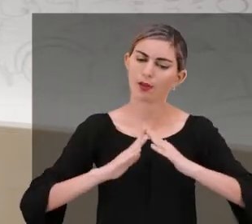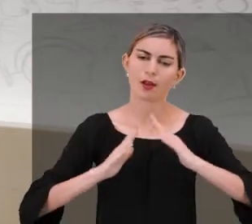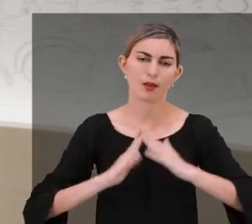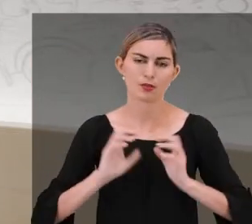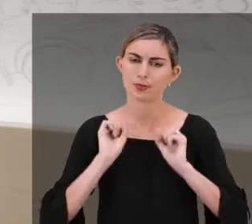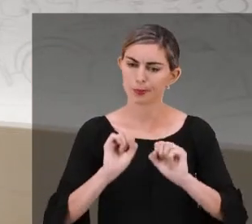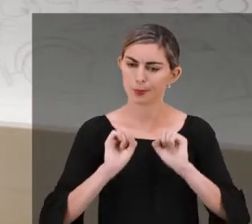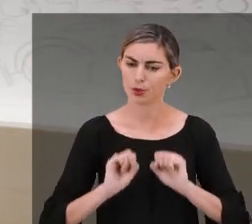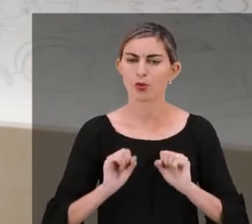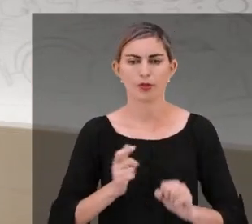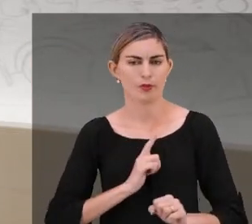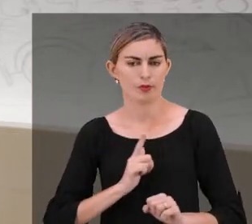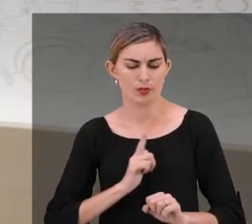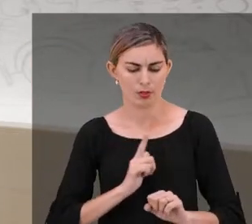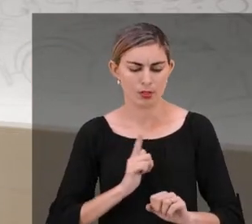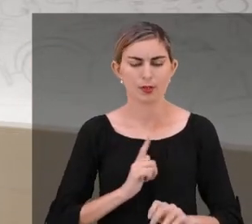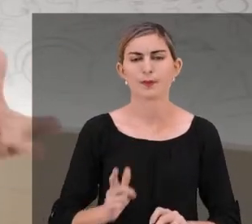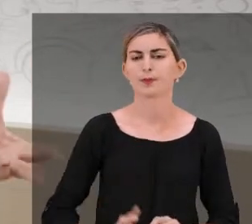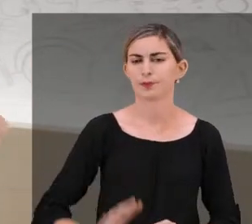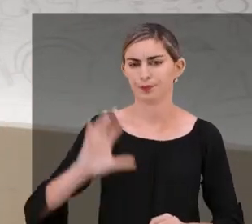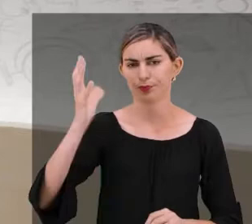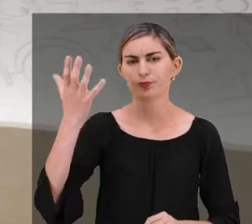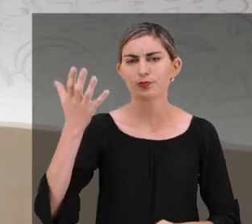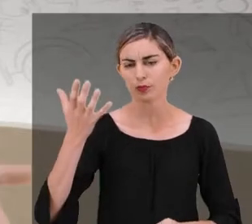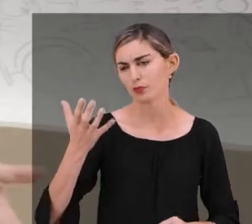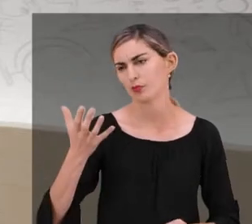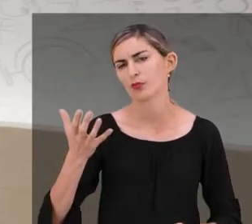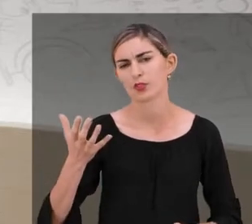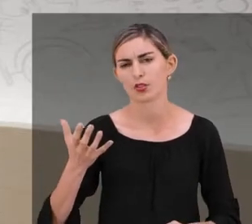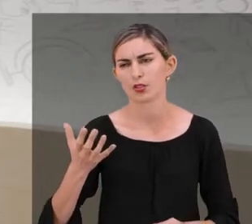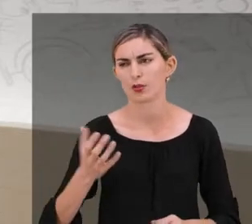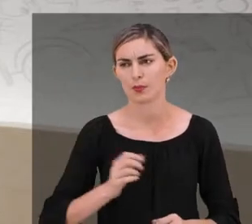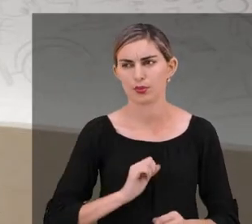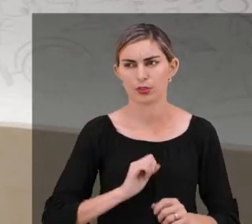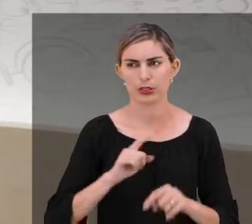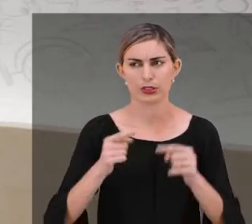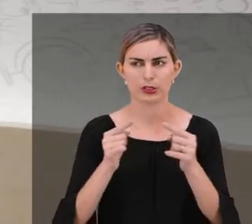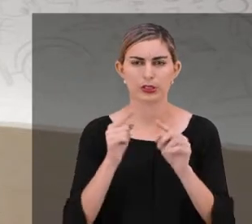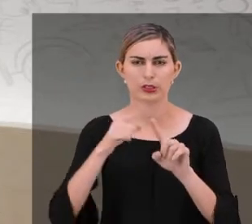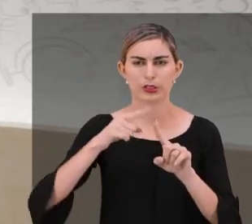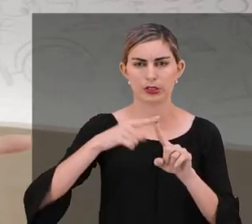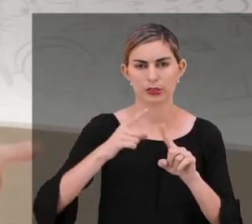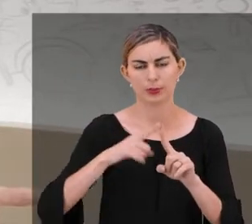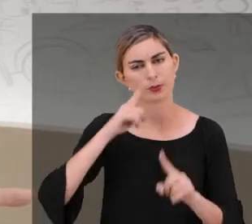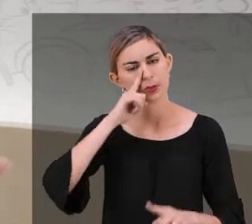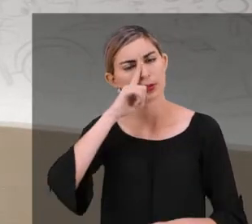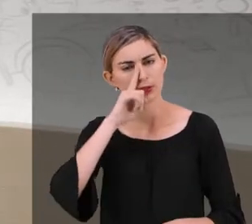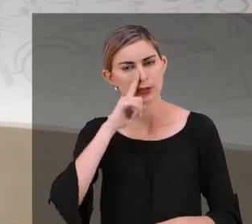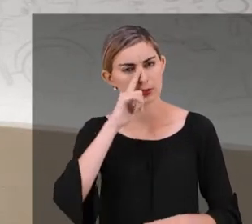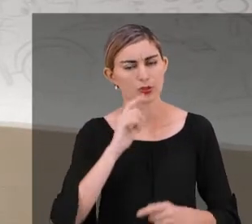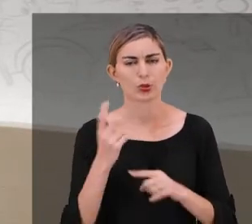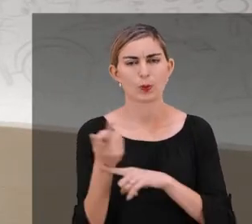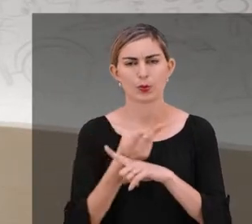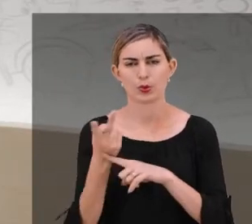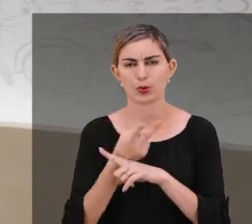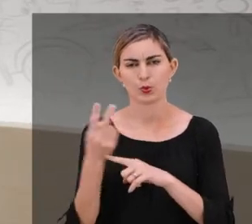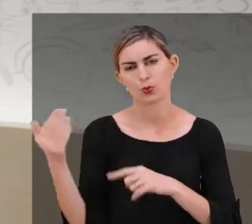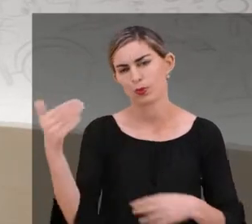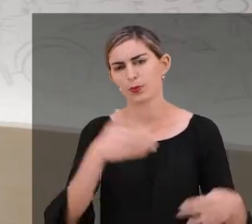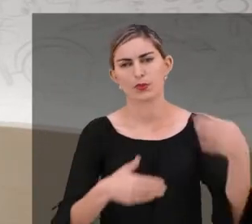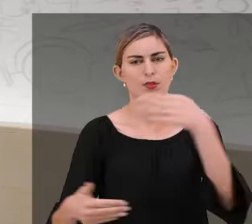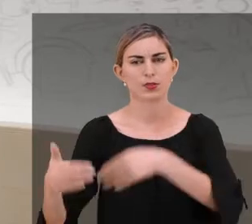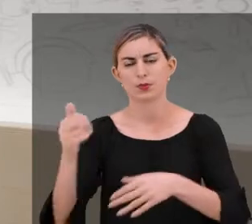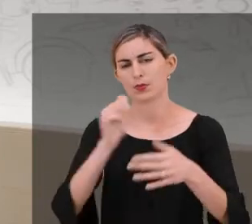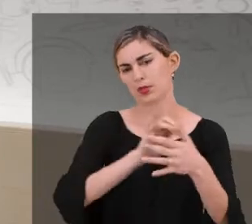até dentro da casa da gente pode ser que tenha algum fator que possa vir a ocorrer algum tipo de risco, né?